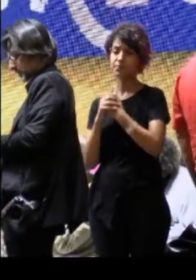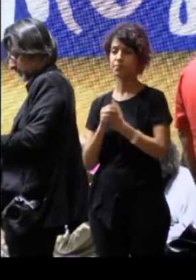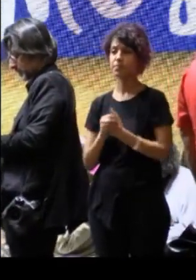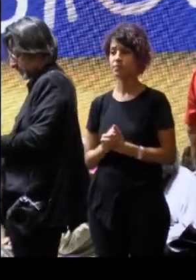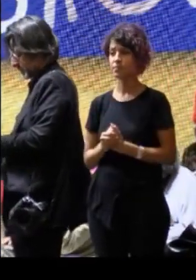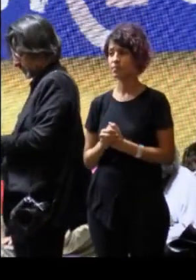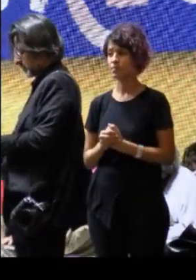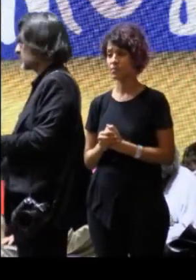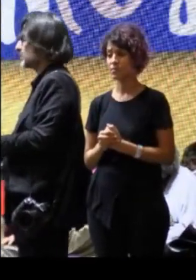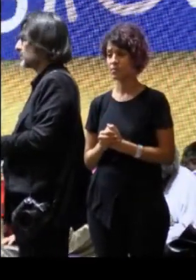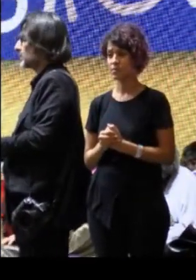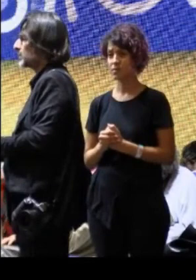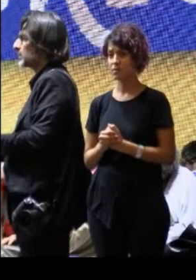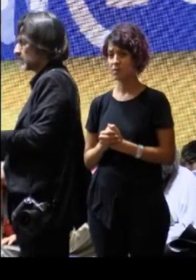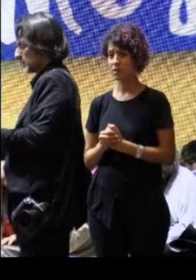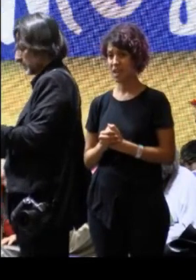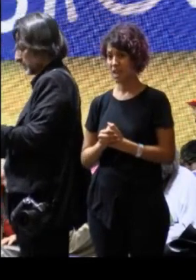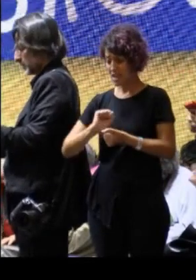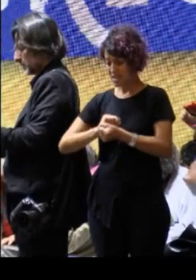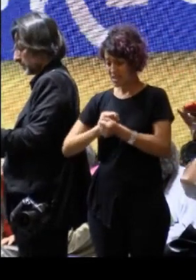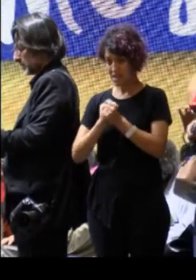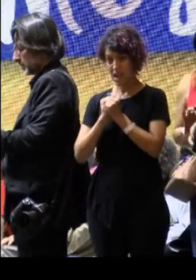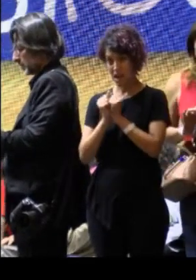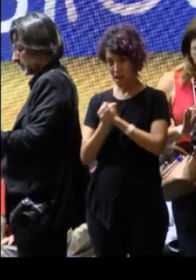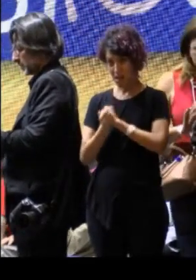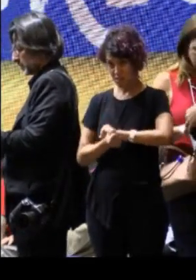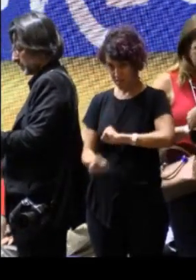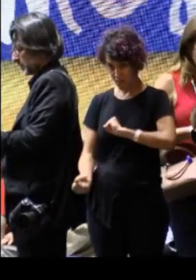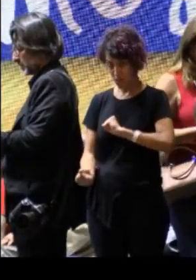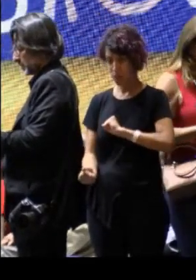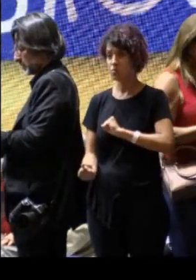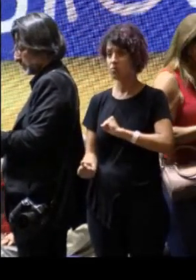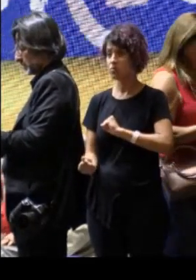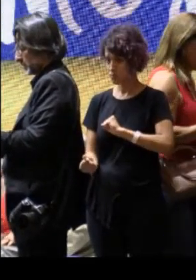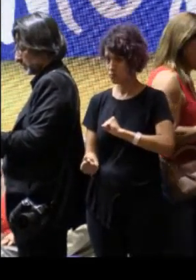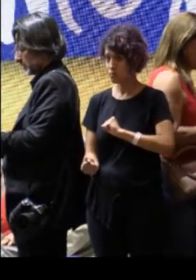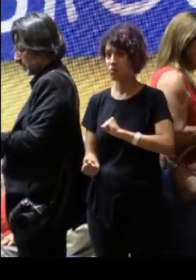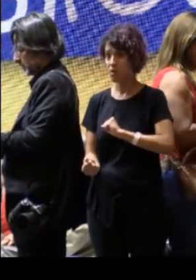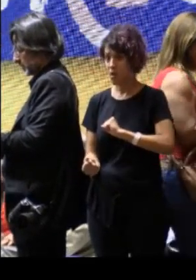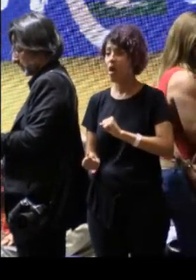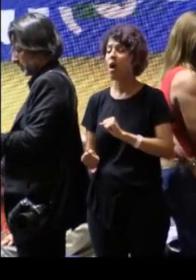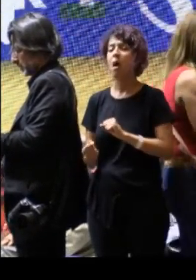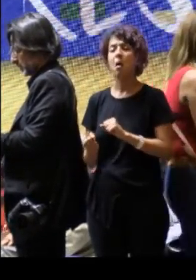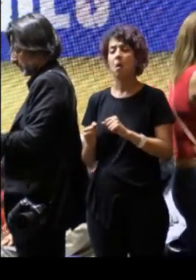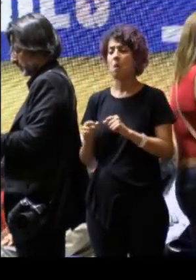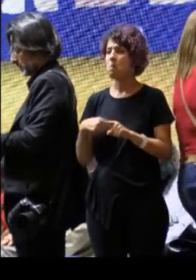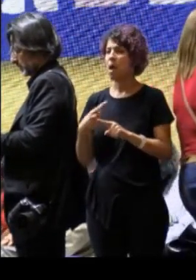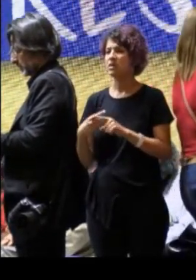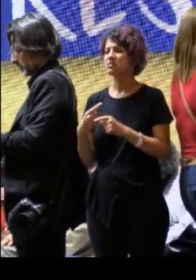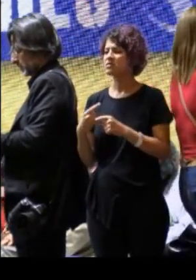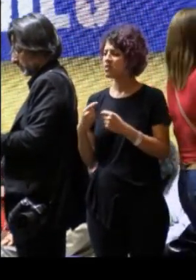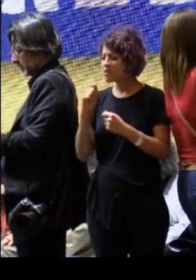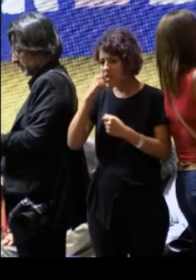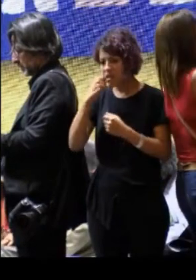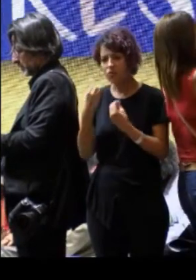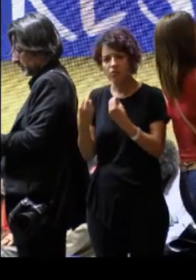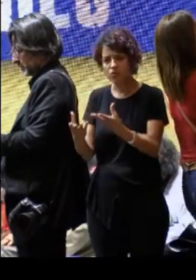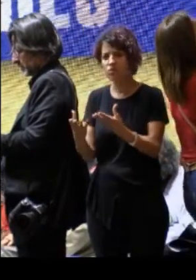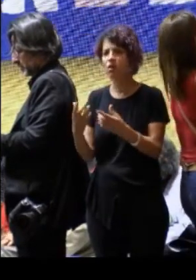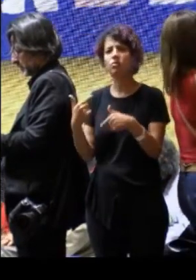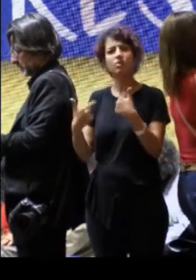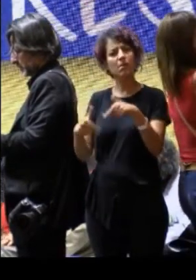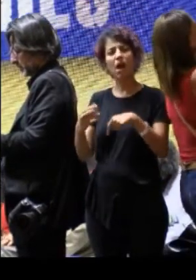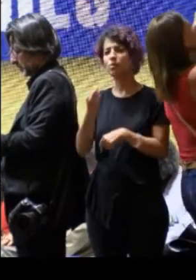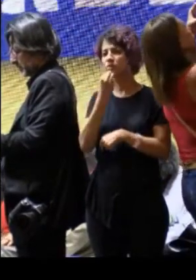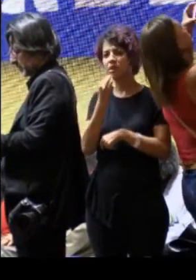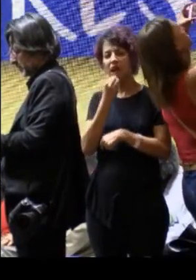acabaram com a escravidão do jeito que acabaram, como eles não deram oportunidade de trabalhar, não deram terra e criaram